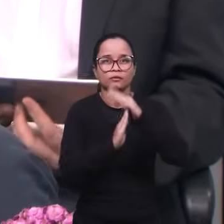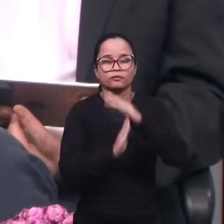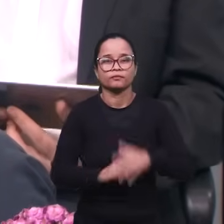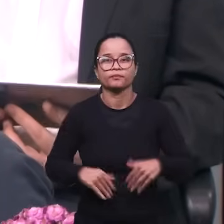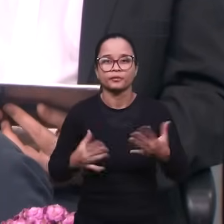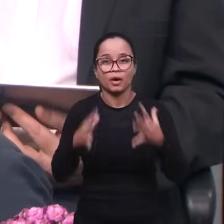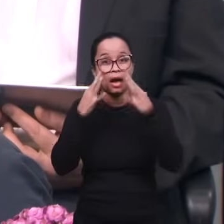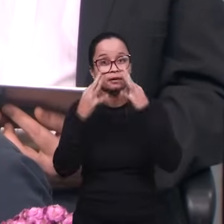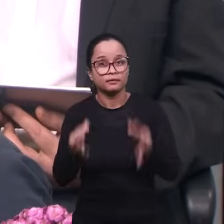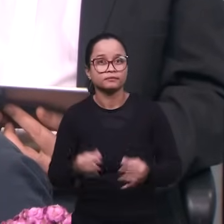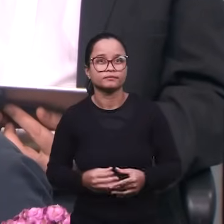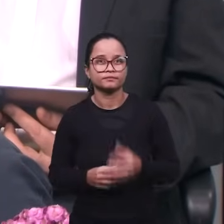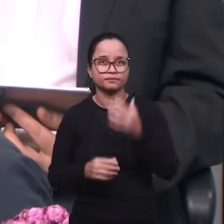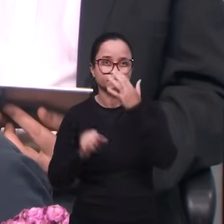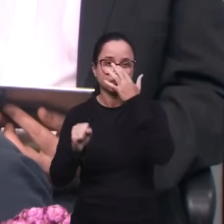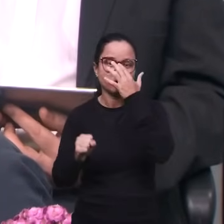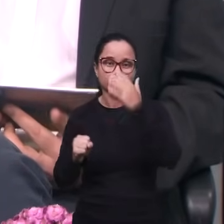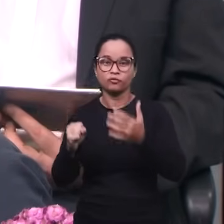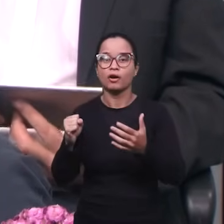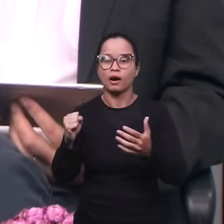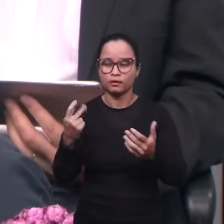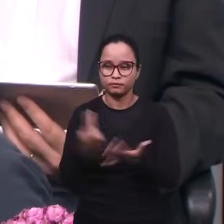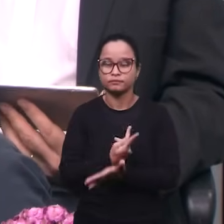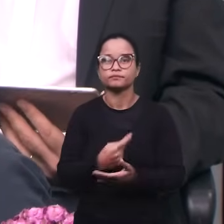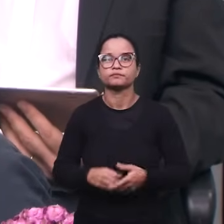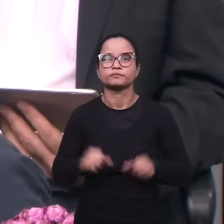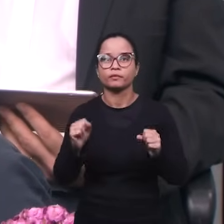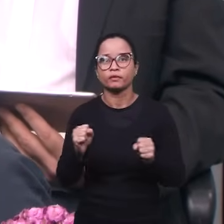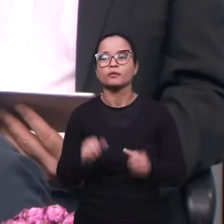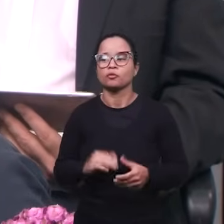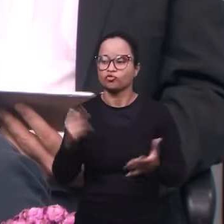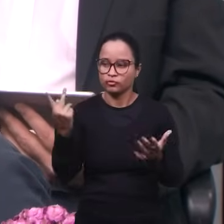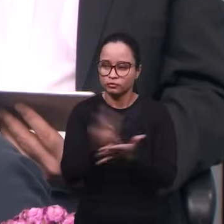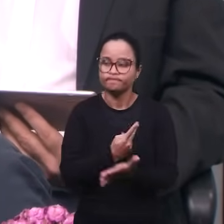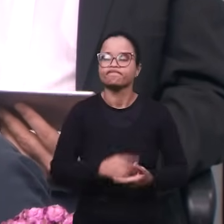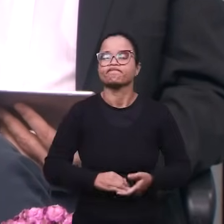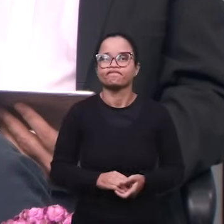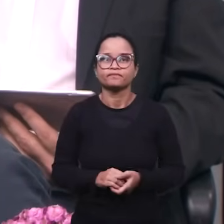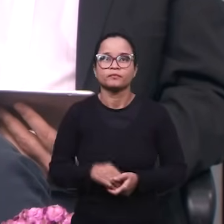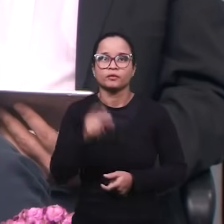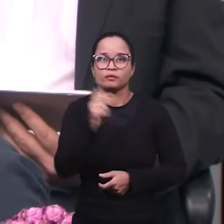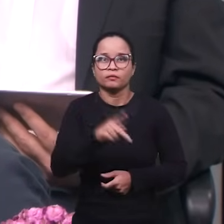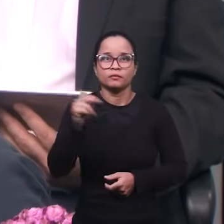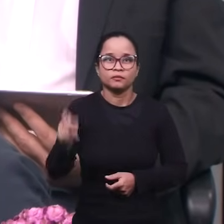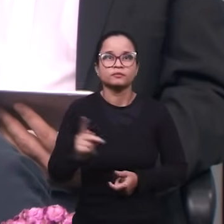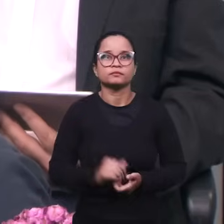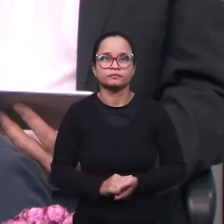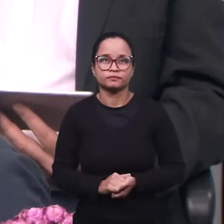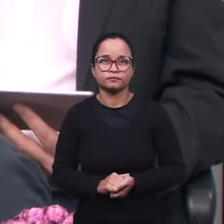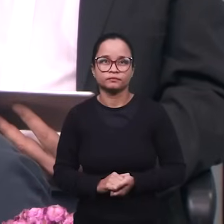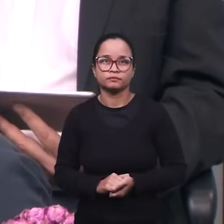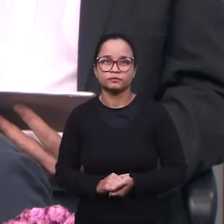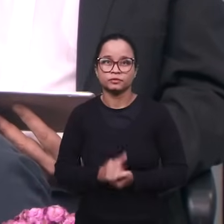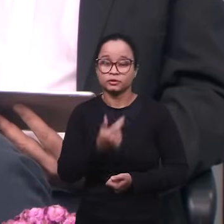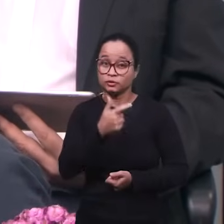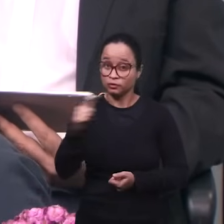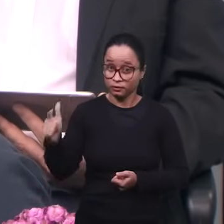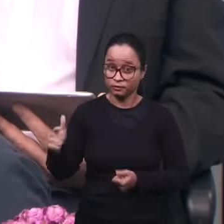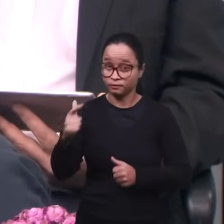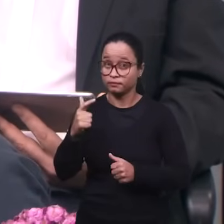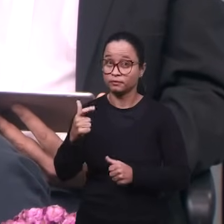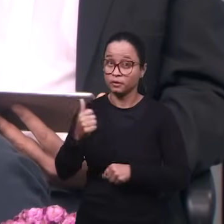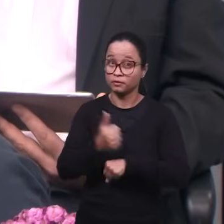que tem que fazer? Tem que observar, vocês podem passar por isso, dependendo da profissão, vocês podem, se forem professores ou e outras